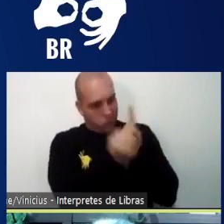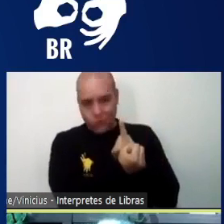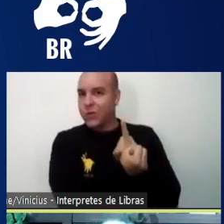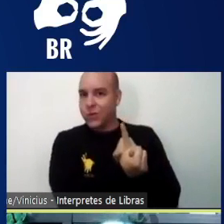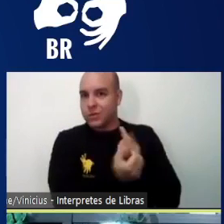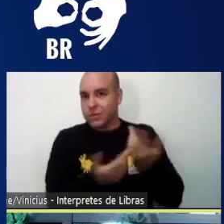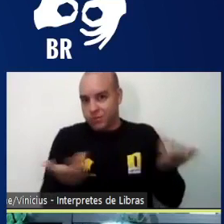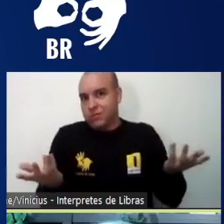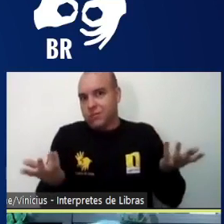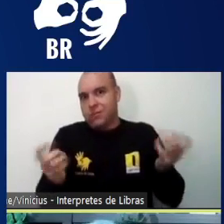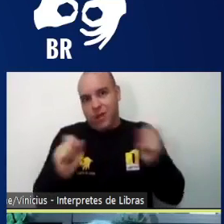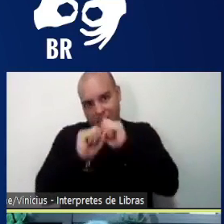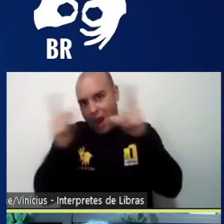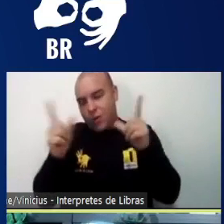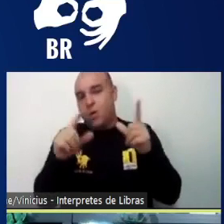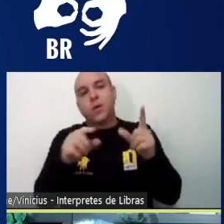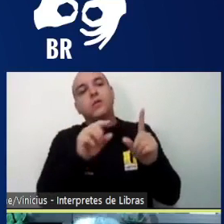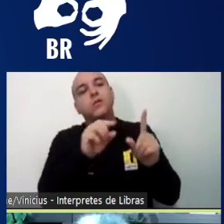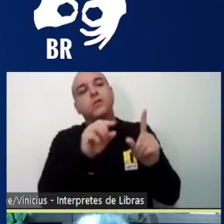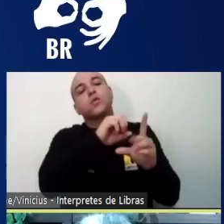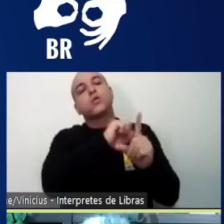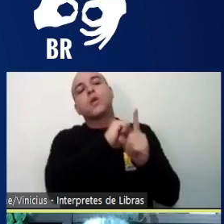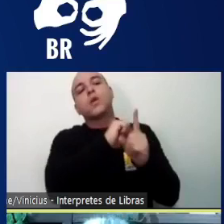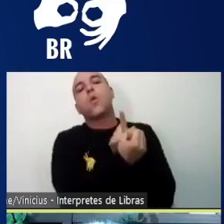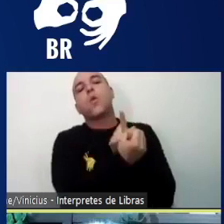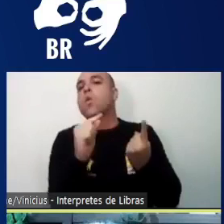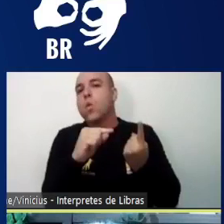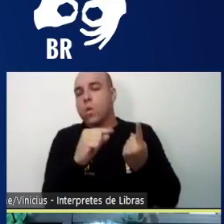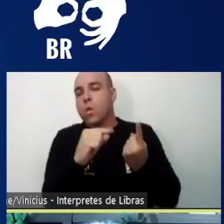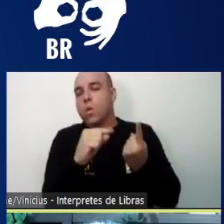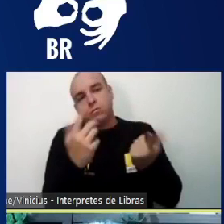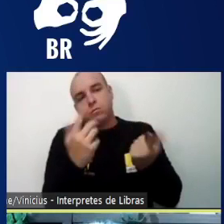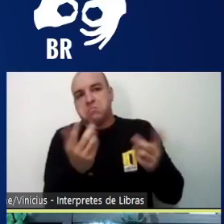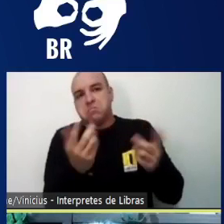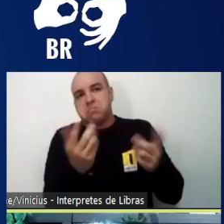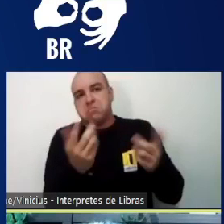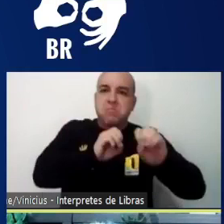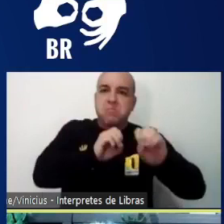verdade? Na escola, na família, no trabalho.